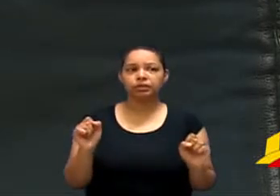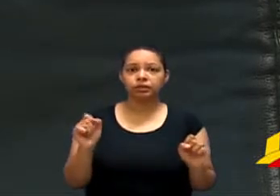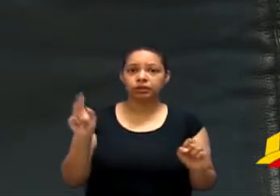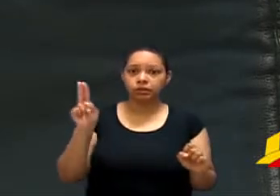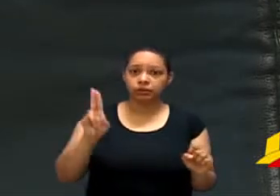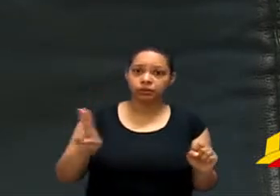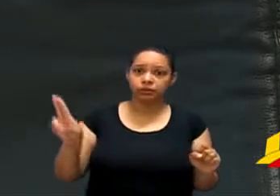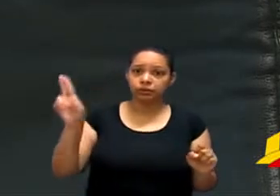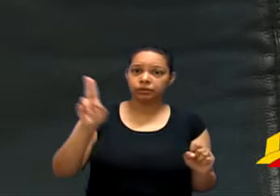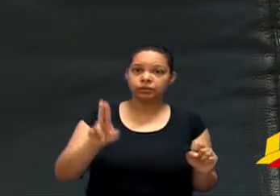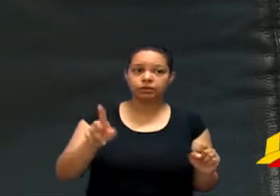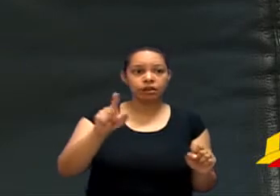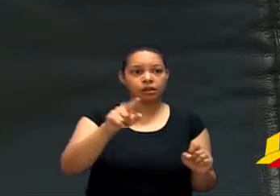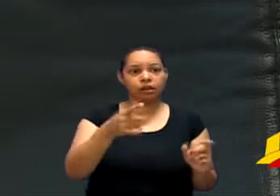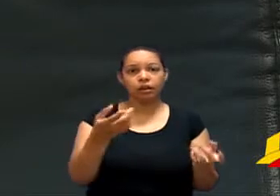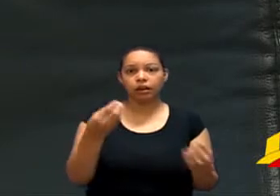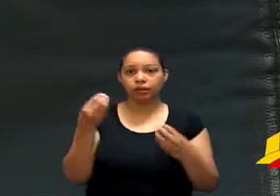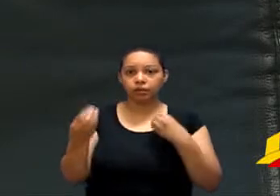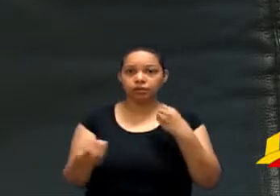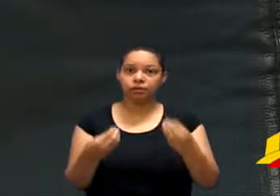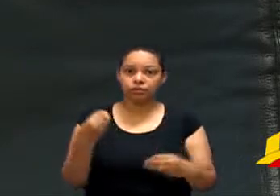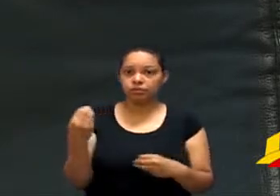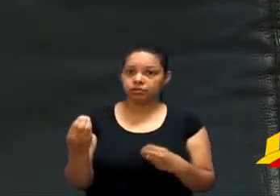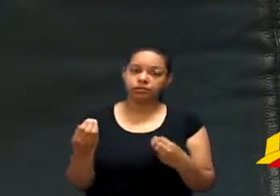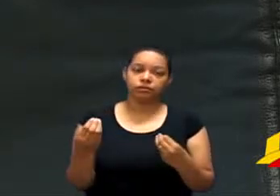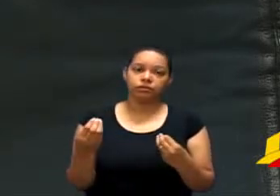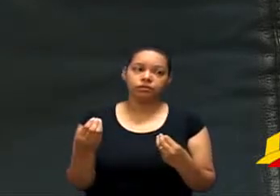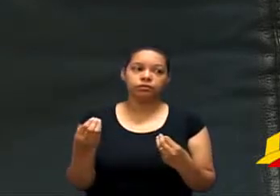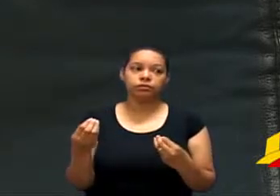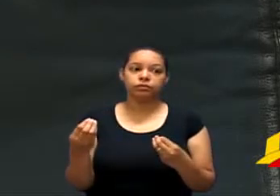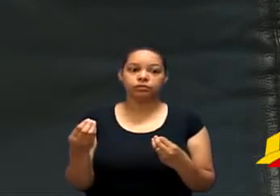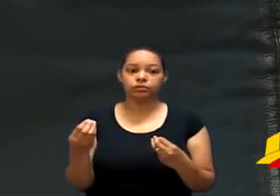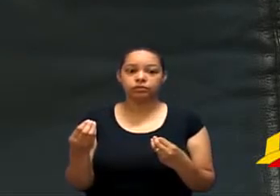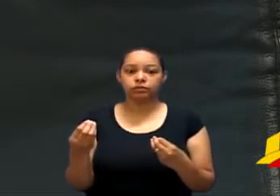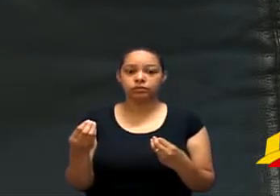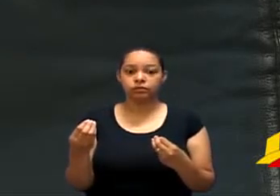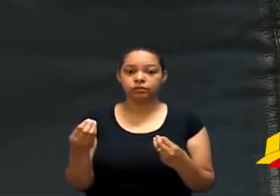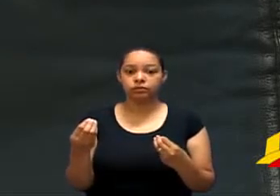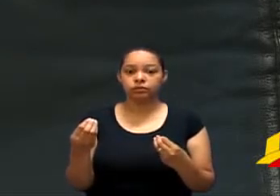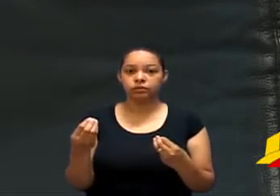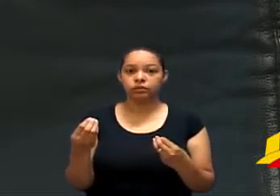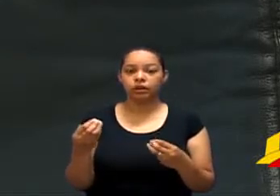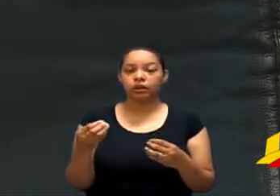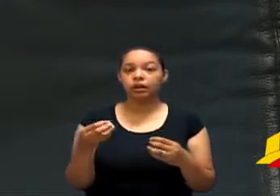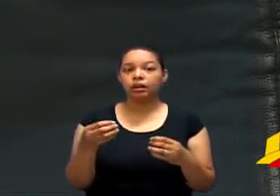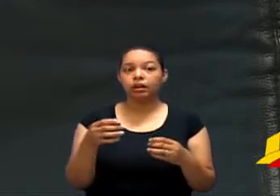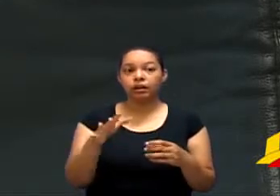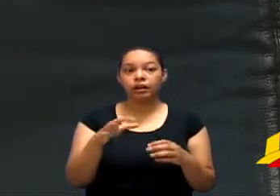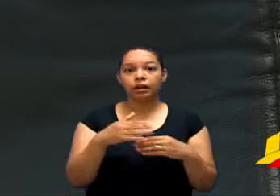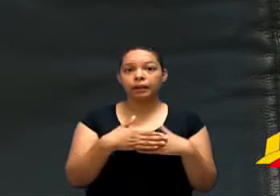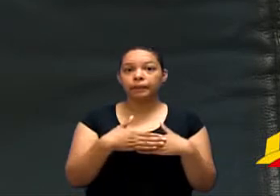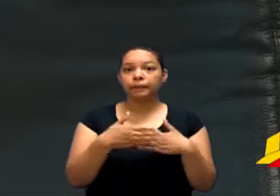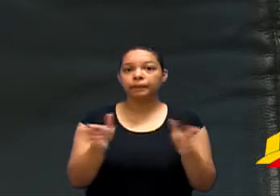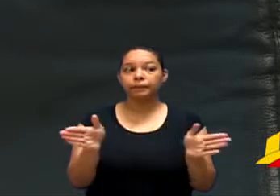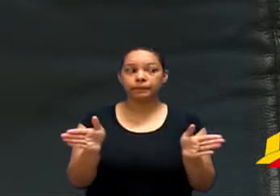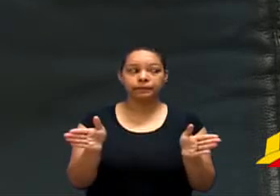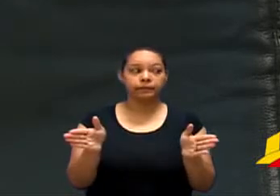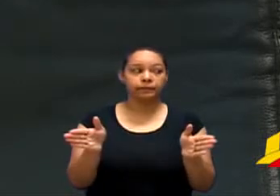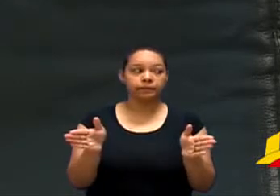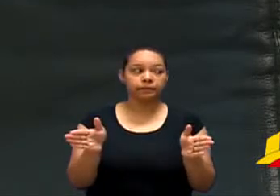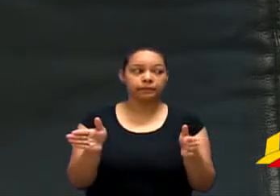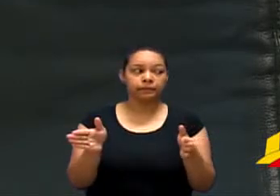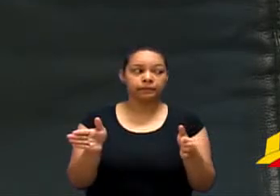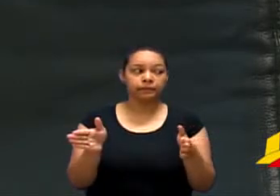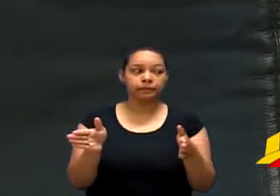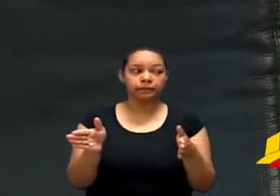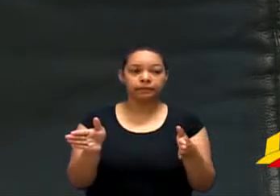uma forma Recreativa de uma forma abrir espaço para comunidade ser do meu tempo para o vereador Então